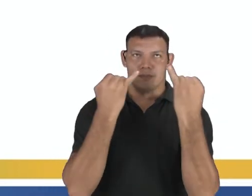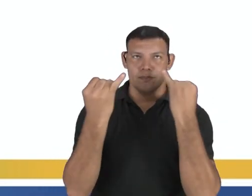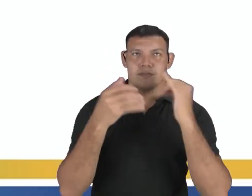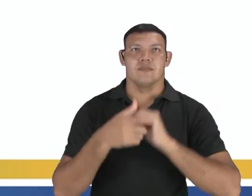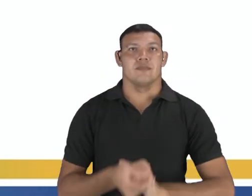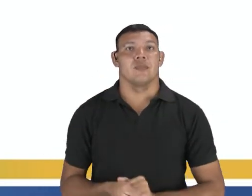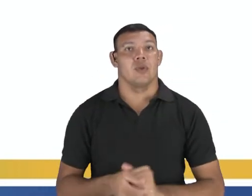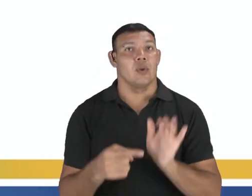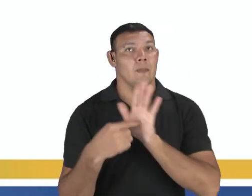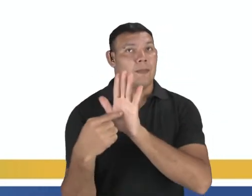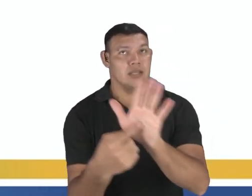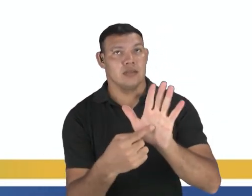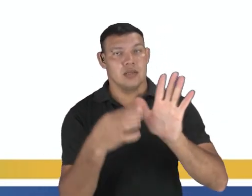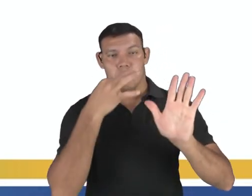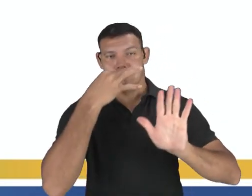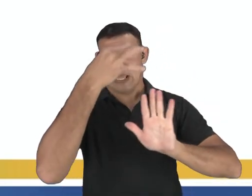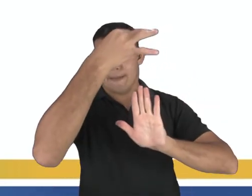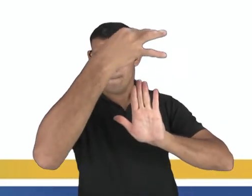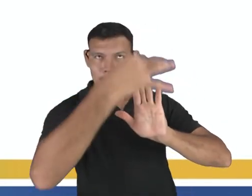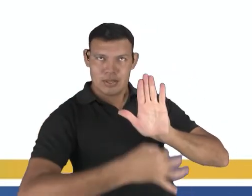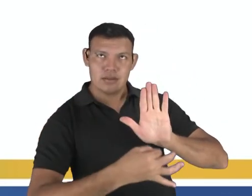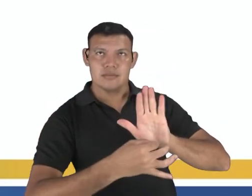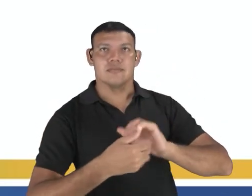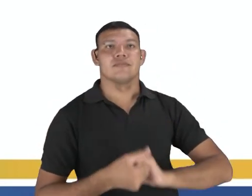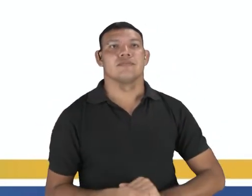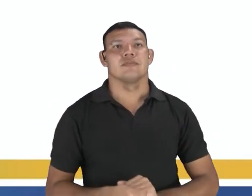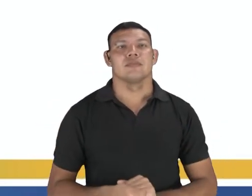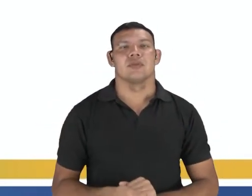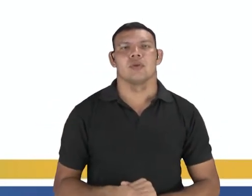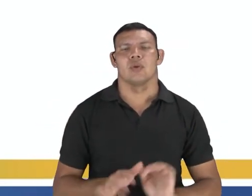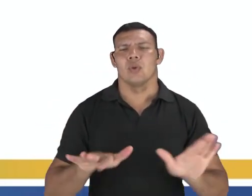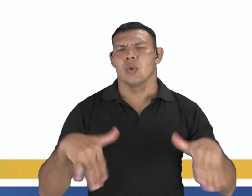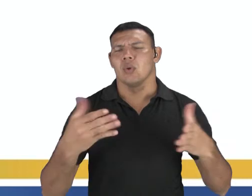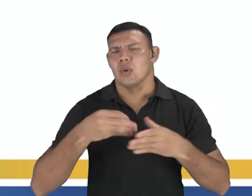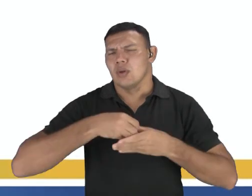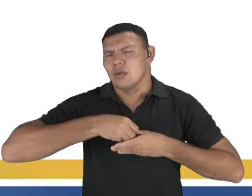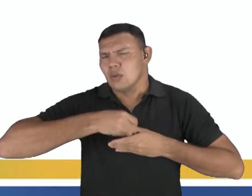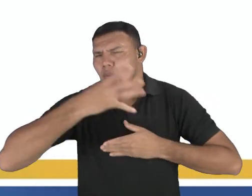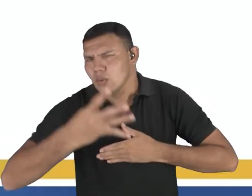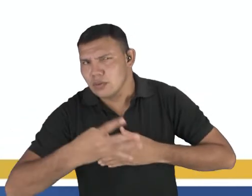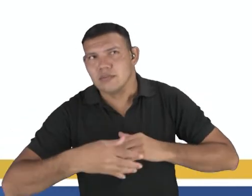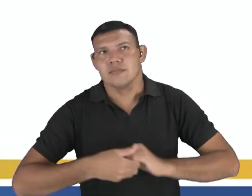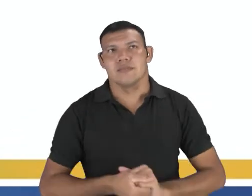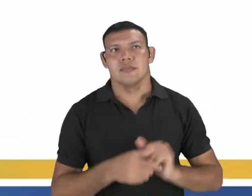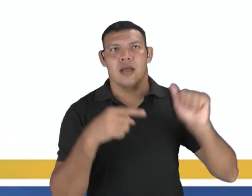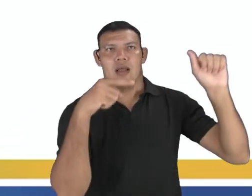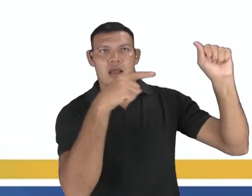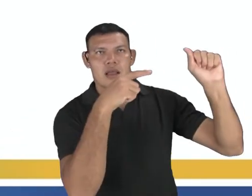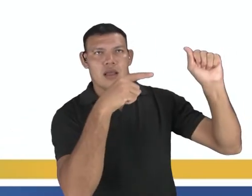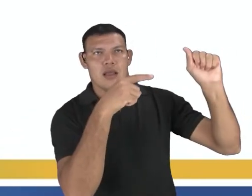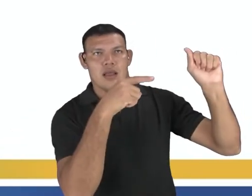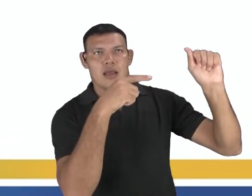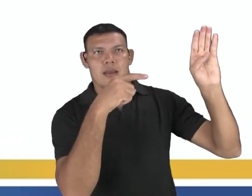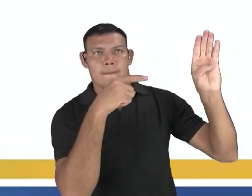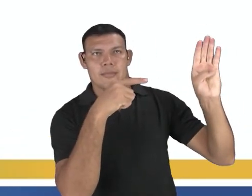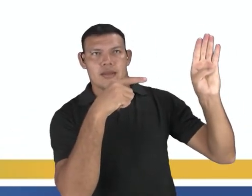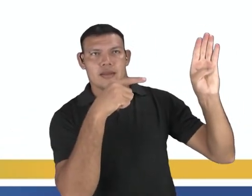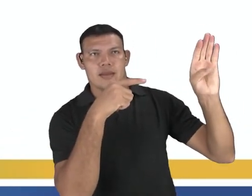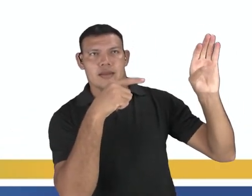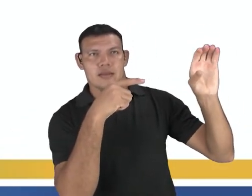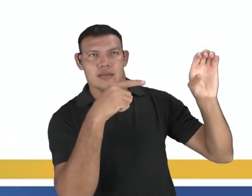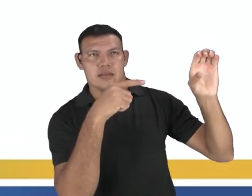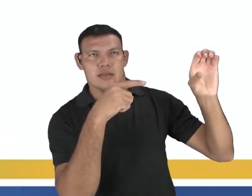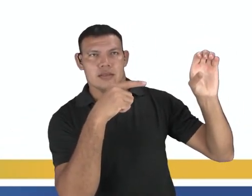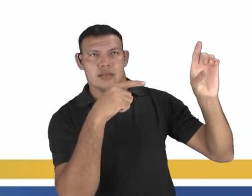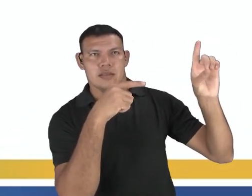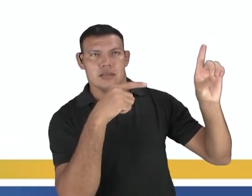e de informação. Tal posicionamento é expresso de forma argumentativa por meio de uma atitude crítica,